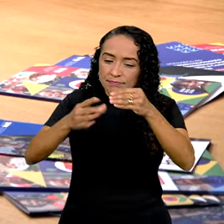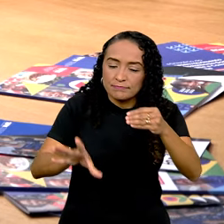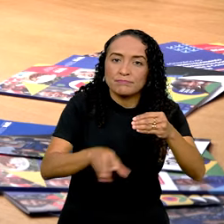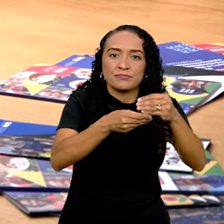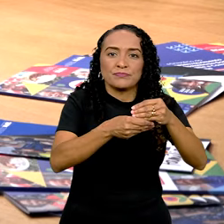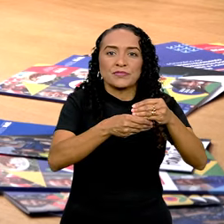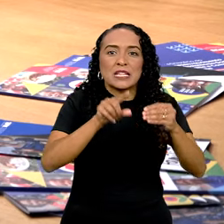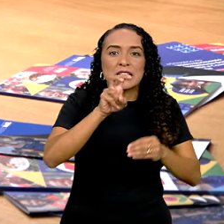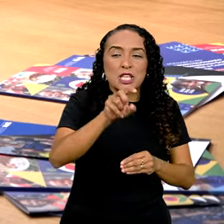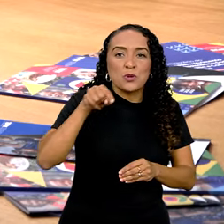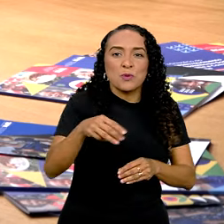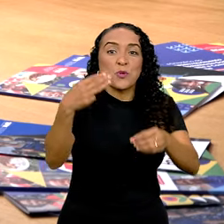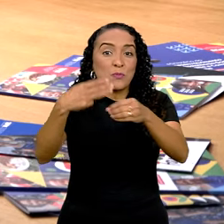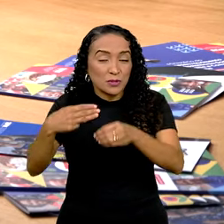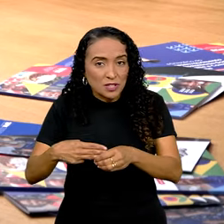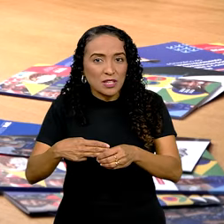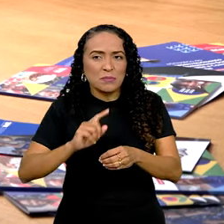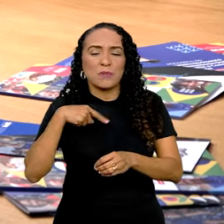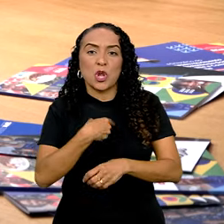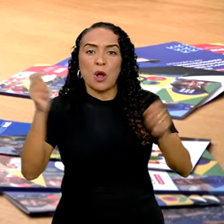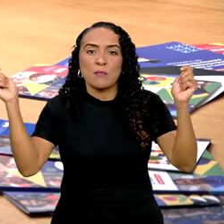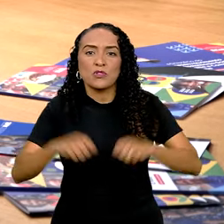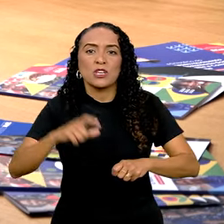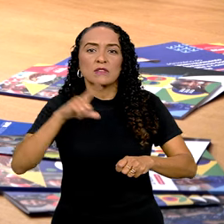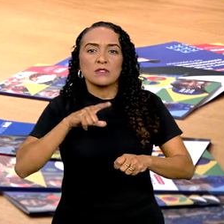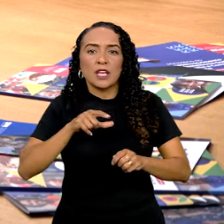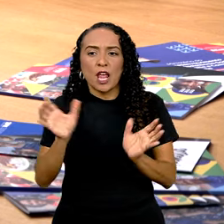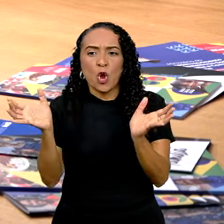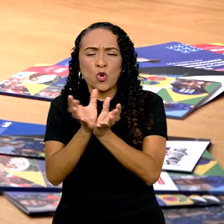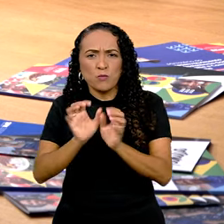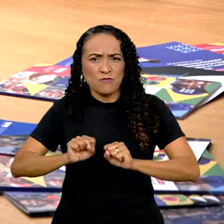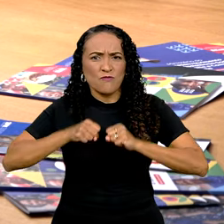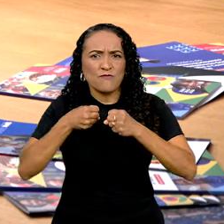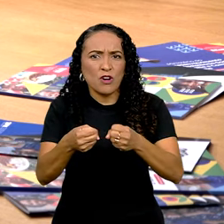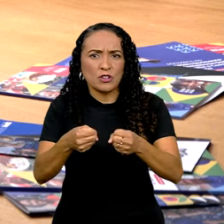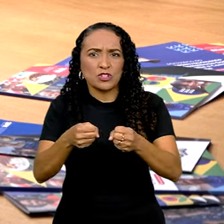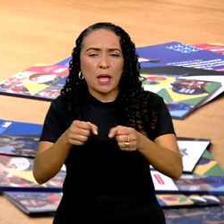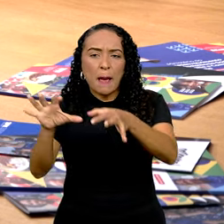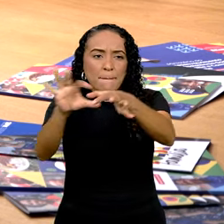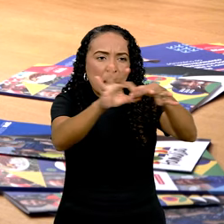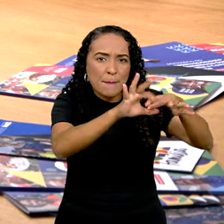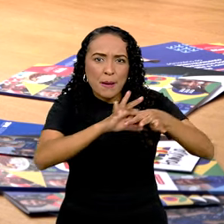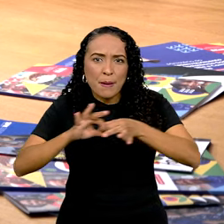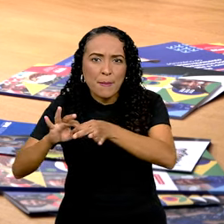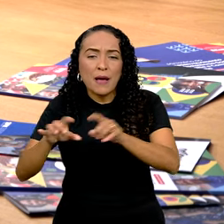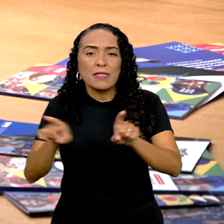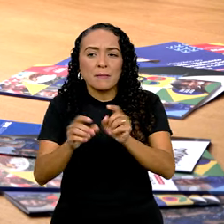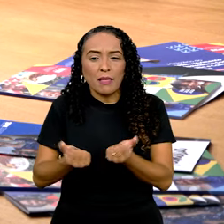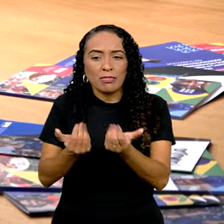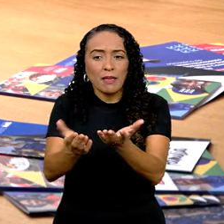eh os 5.000 municípios né para que a gente possa ter essa rede fortalecida E além disso